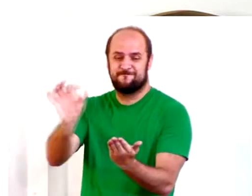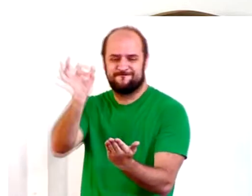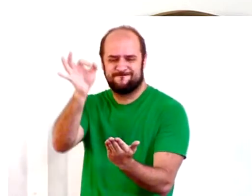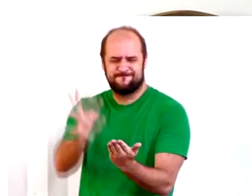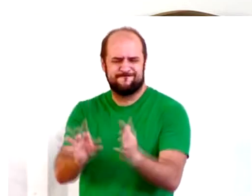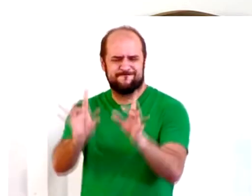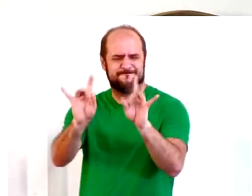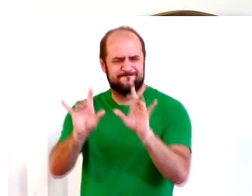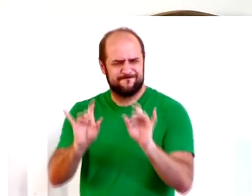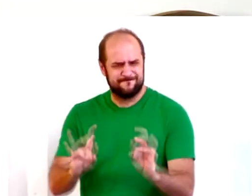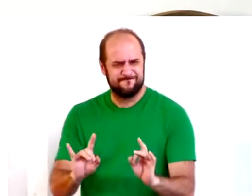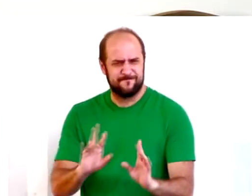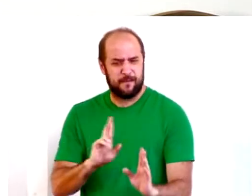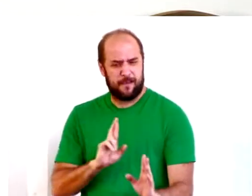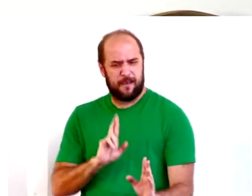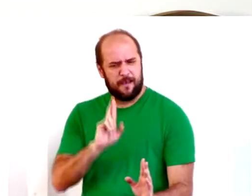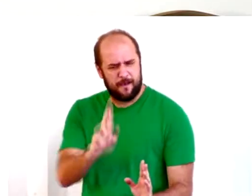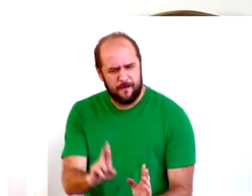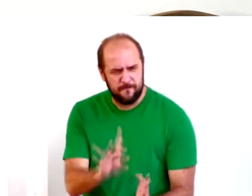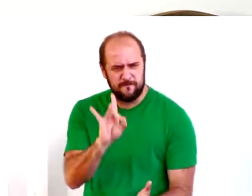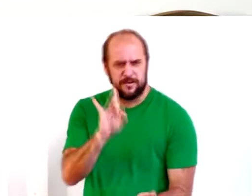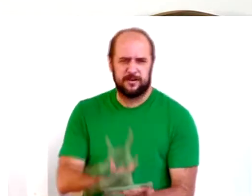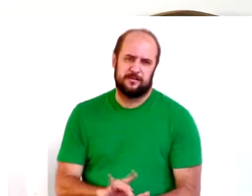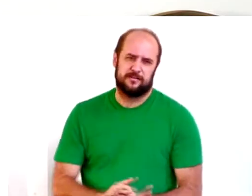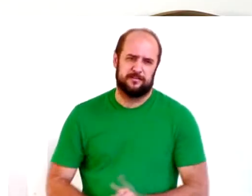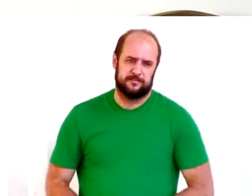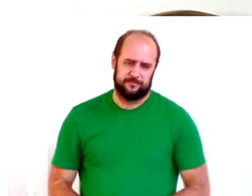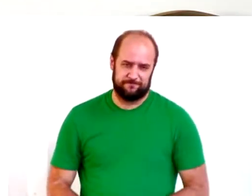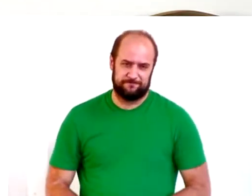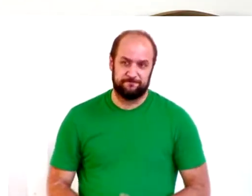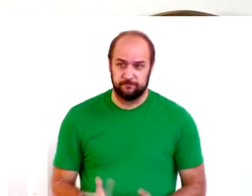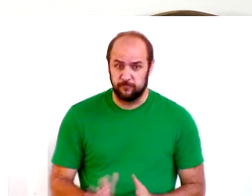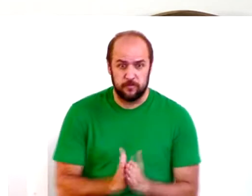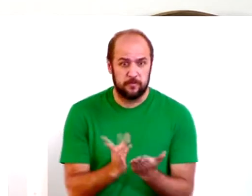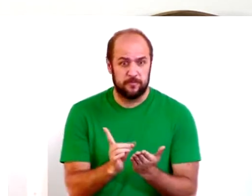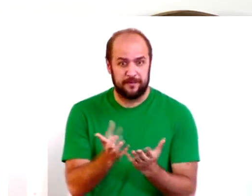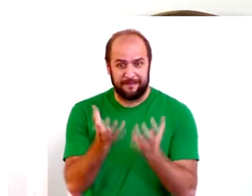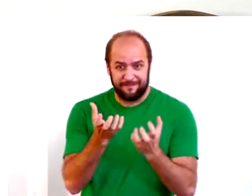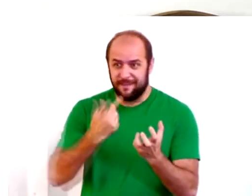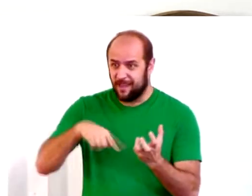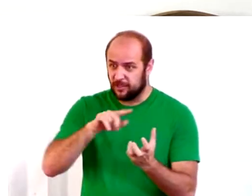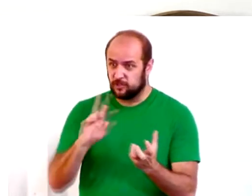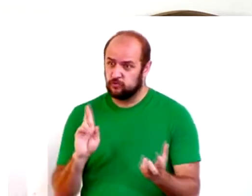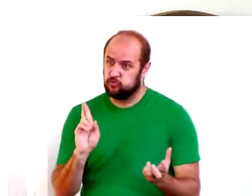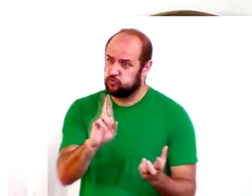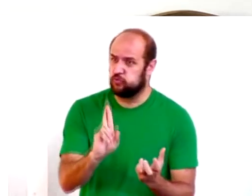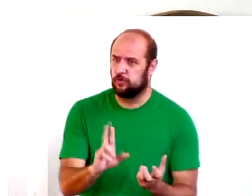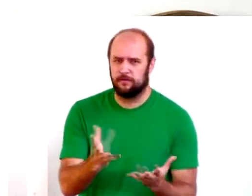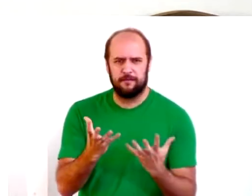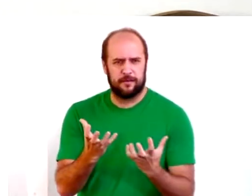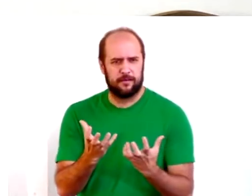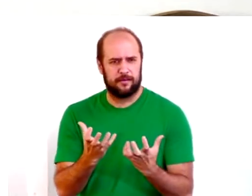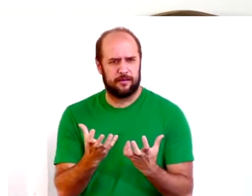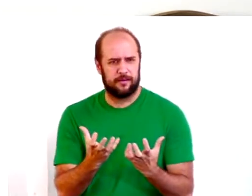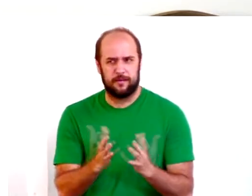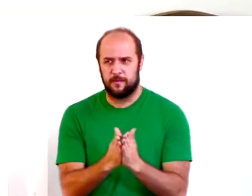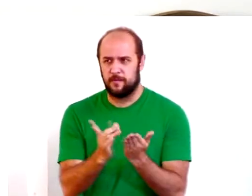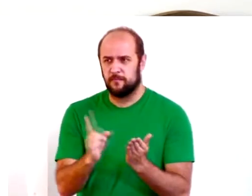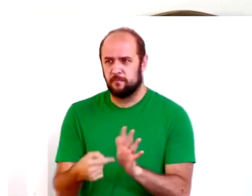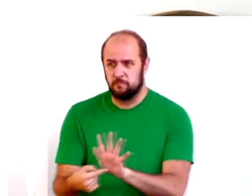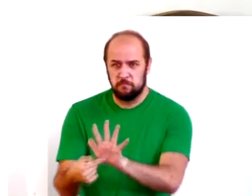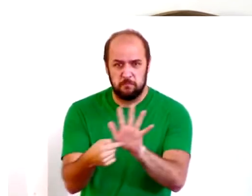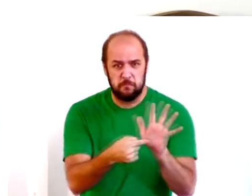elas reagirão a este livro. A Bíblia exige de nós uma reação. A Bíblia propõe coisas e